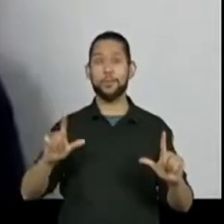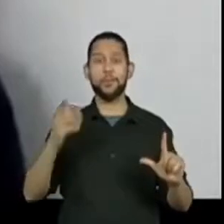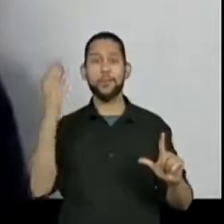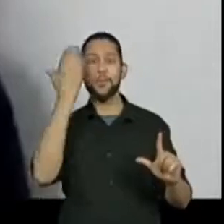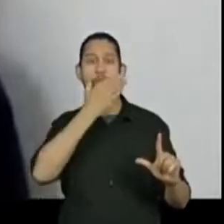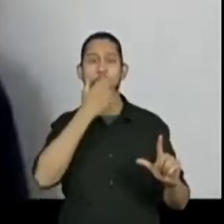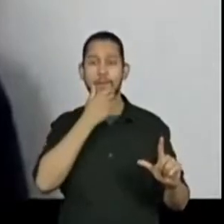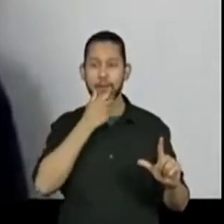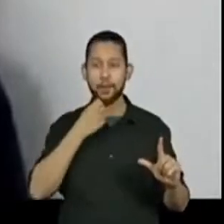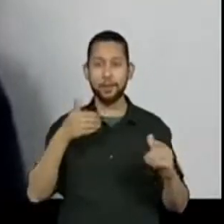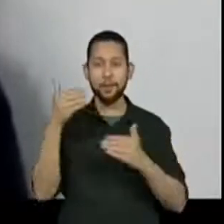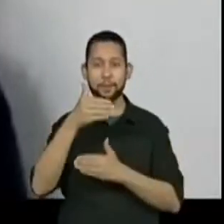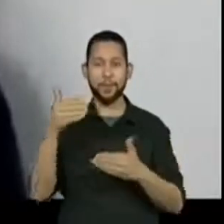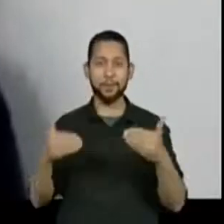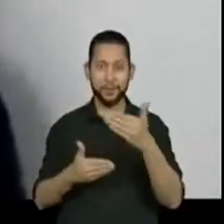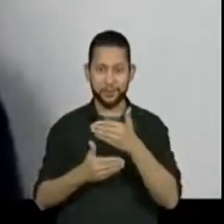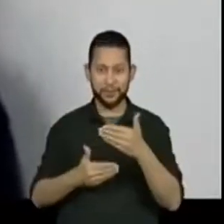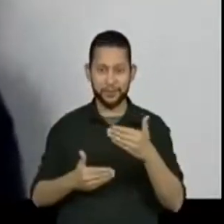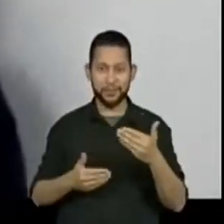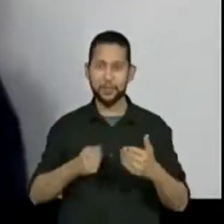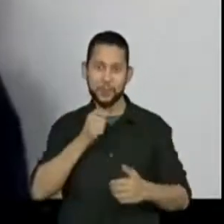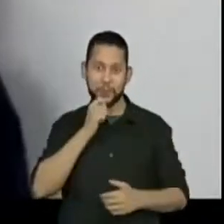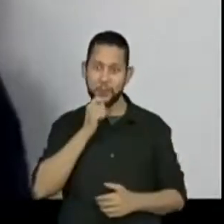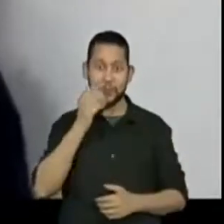conseguindo enxergar o PowerPoint.